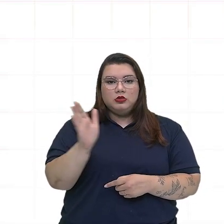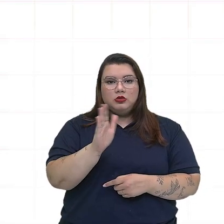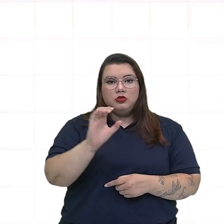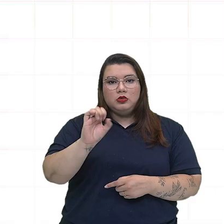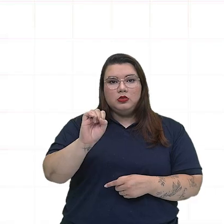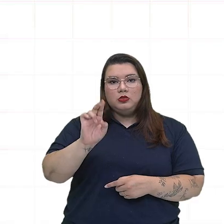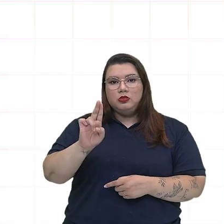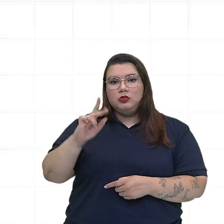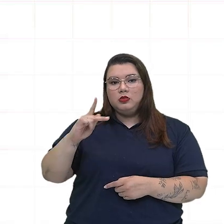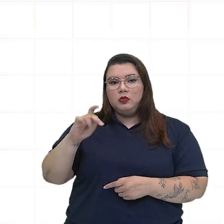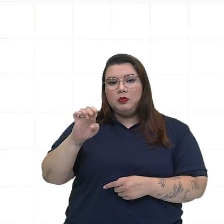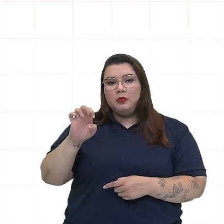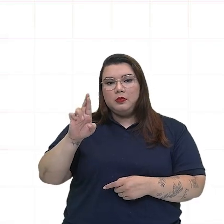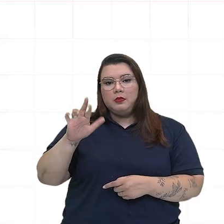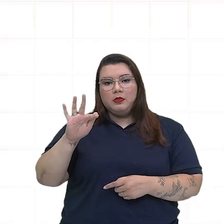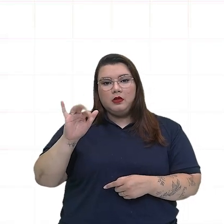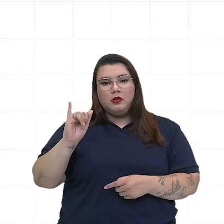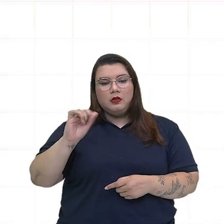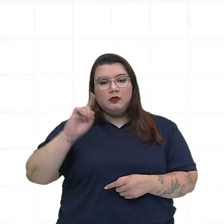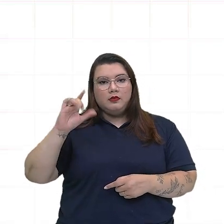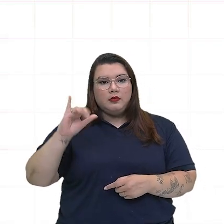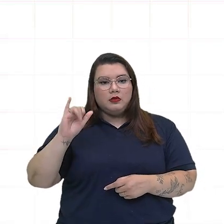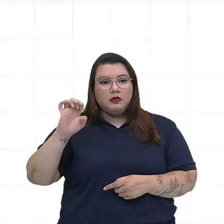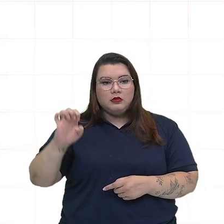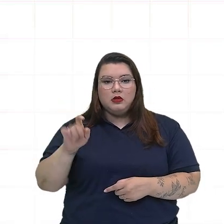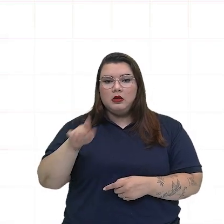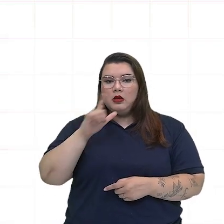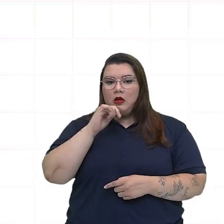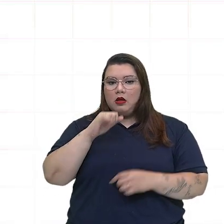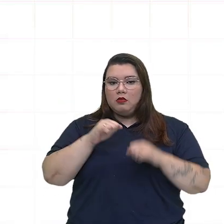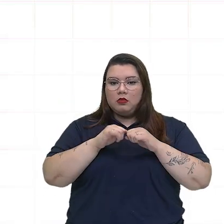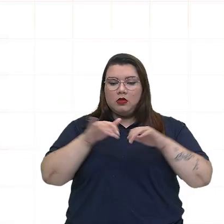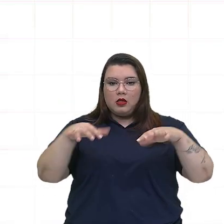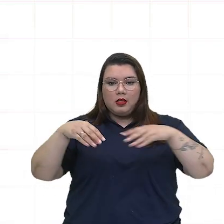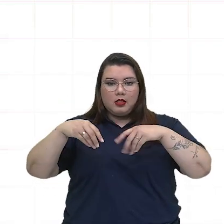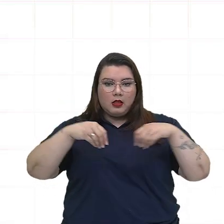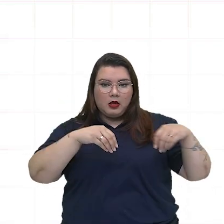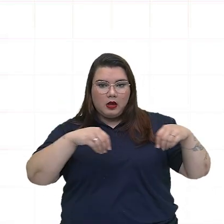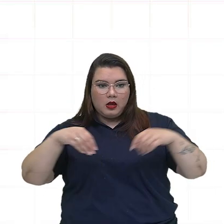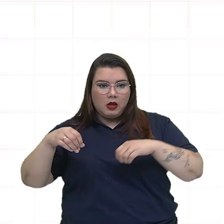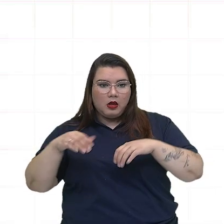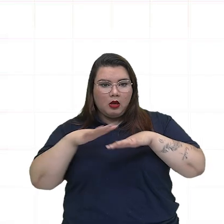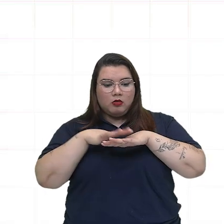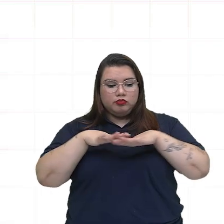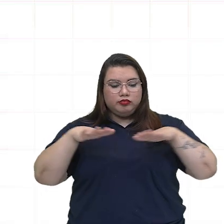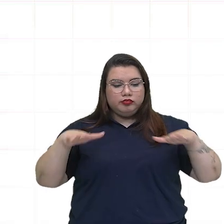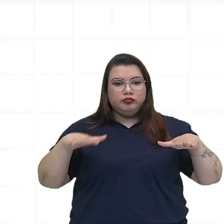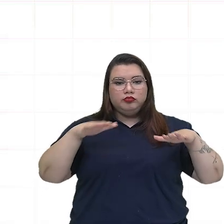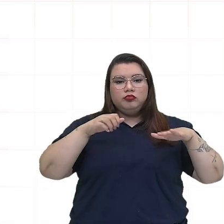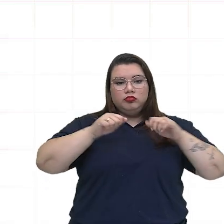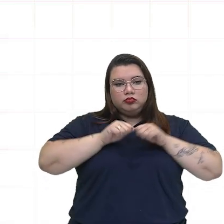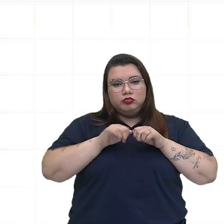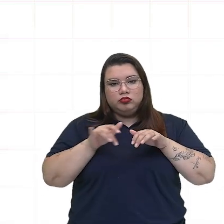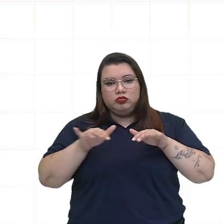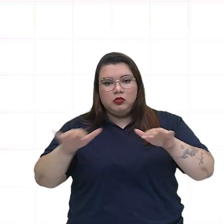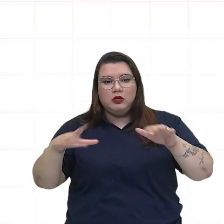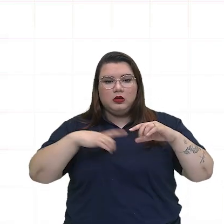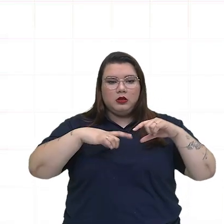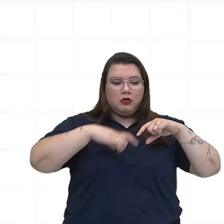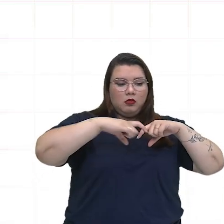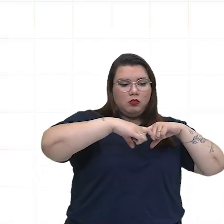que a água ela é distribuída pela superfície do solo, tá? Que acaba atingindo o cultivo por meio